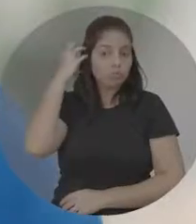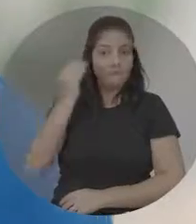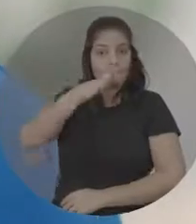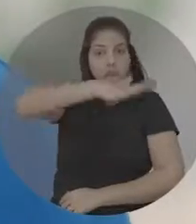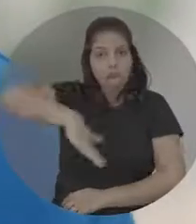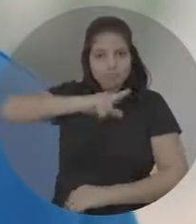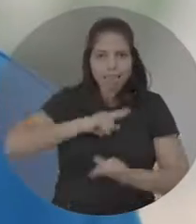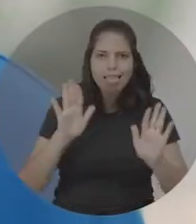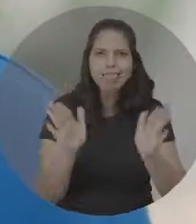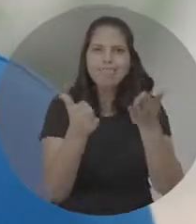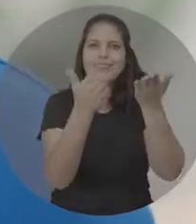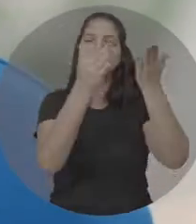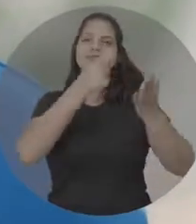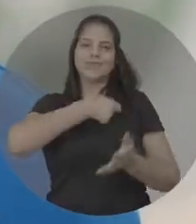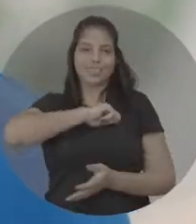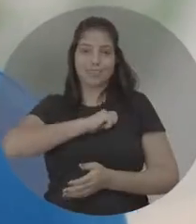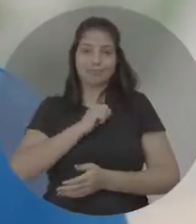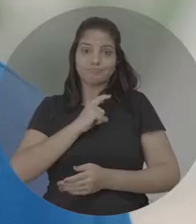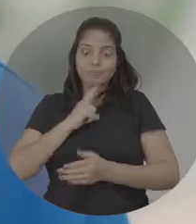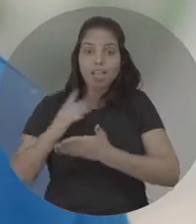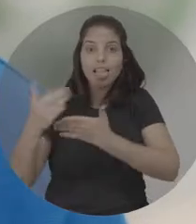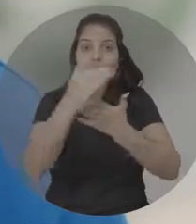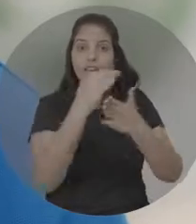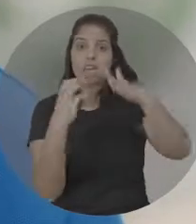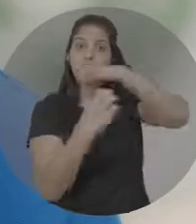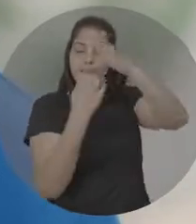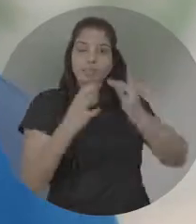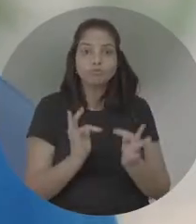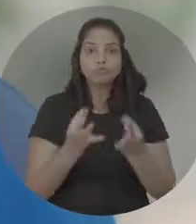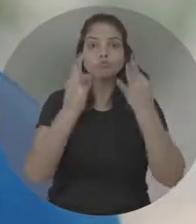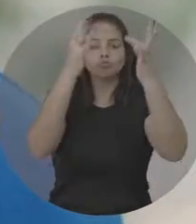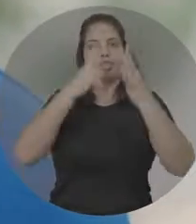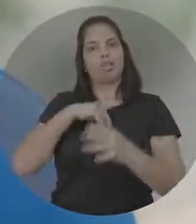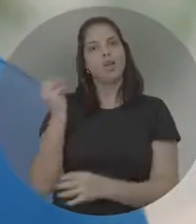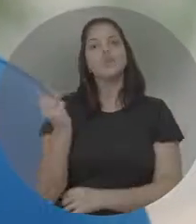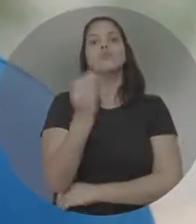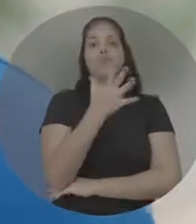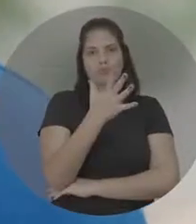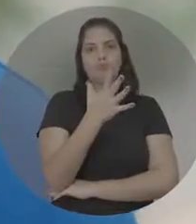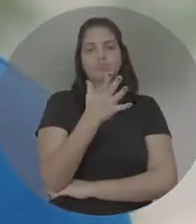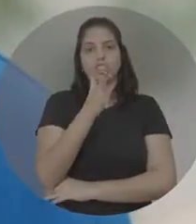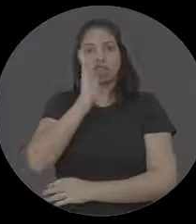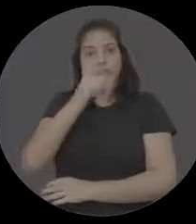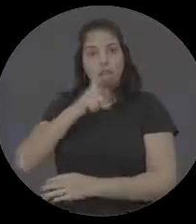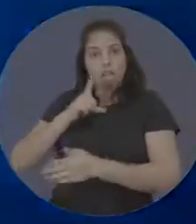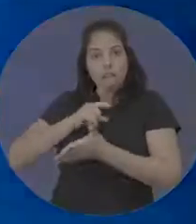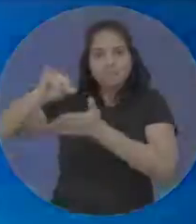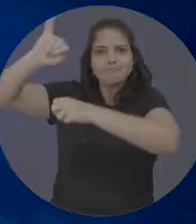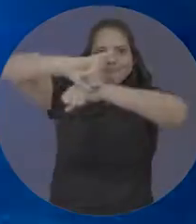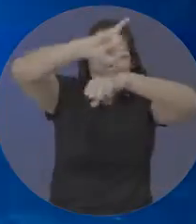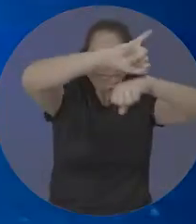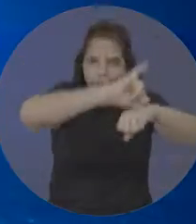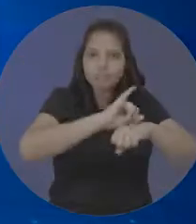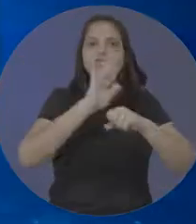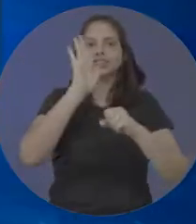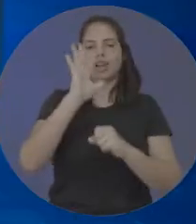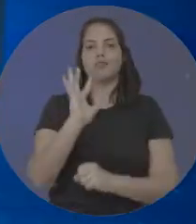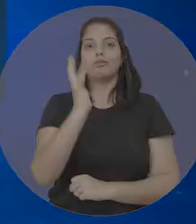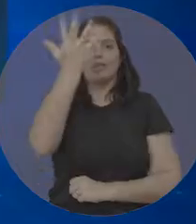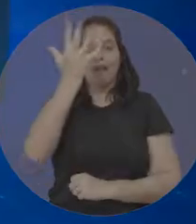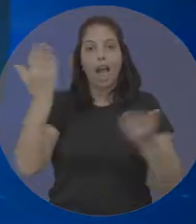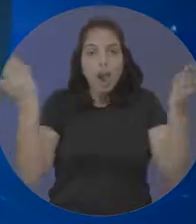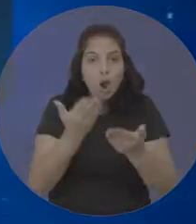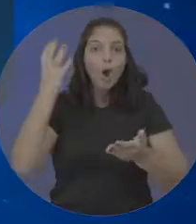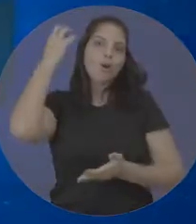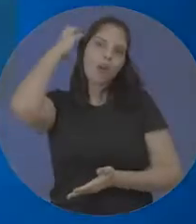nessa área vamos garantir incentivos fiscais para atrair empresas de tecnologia e inovação isso já acontece em outras